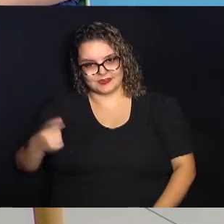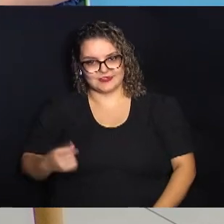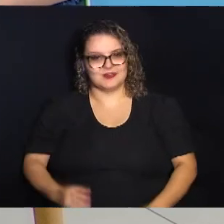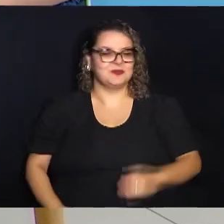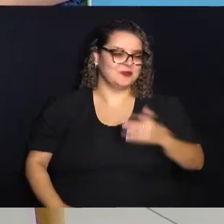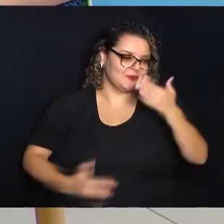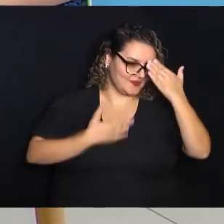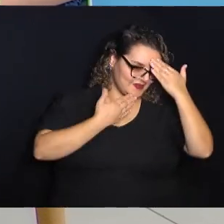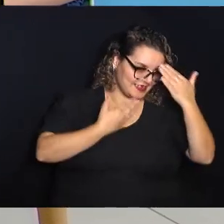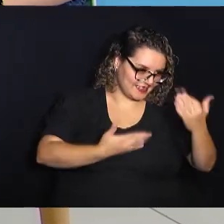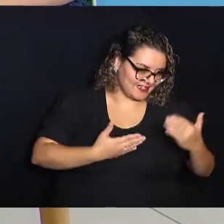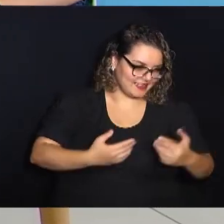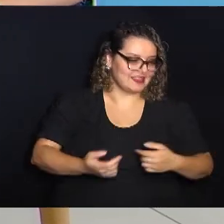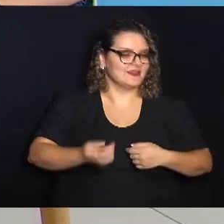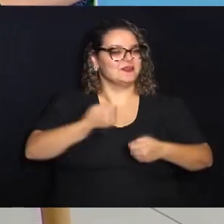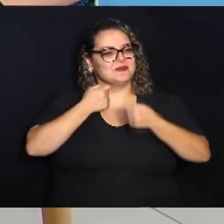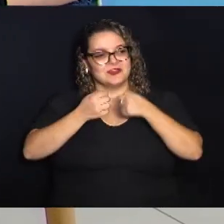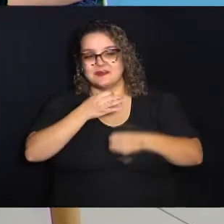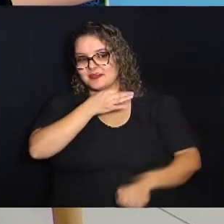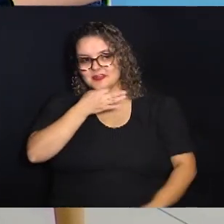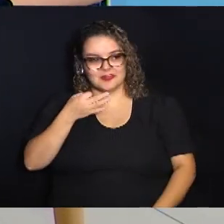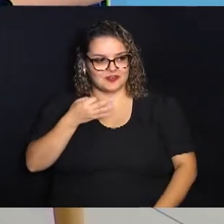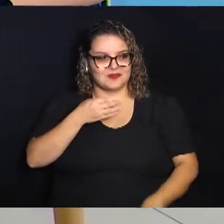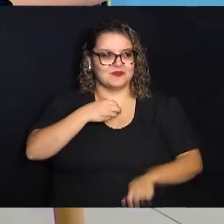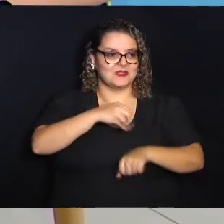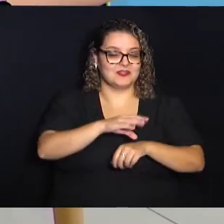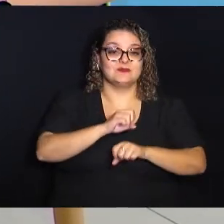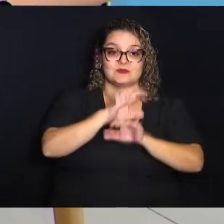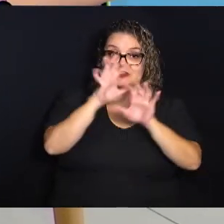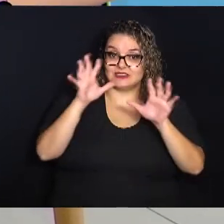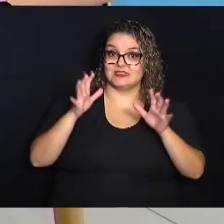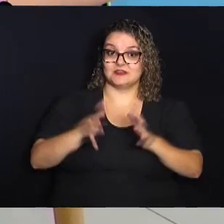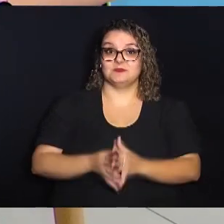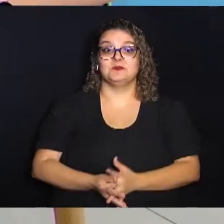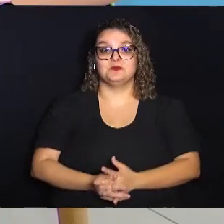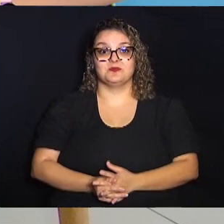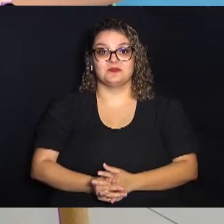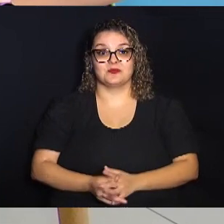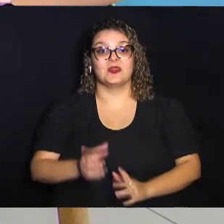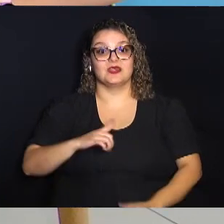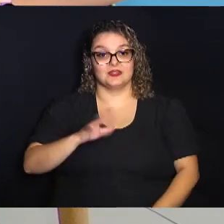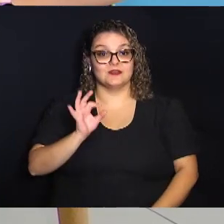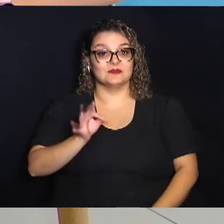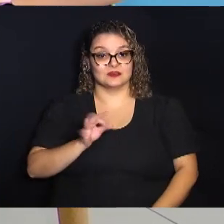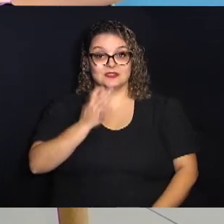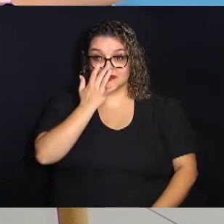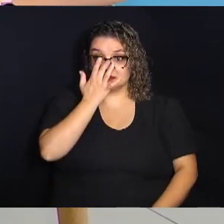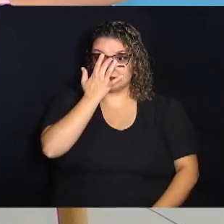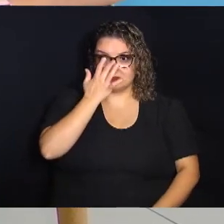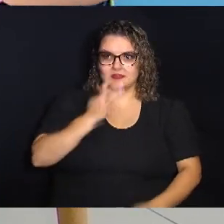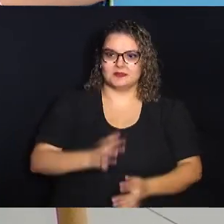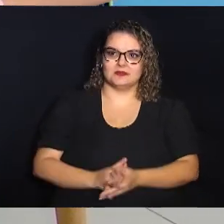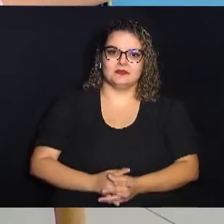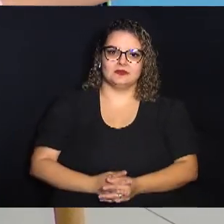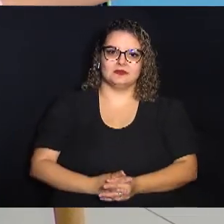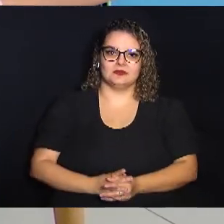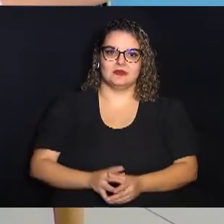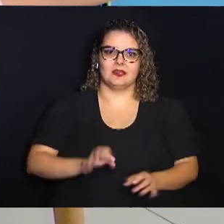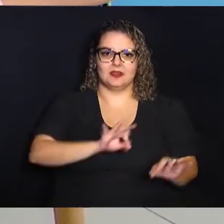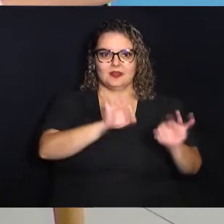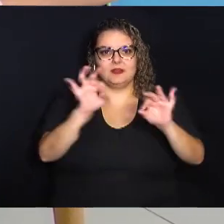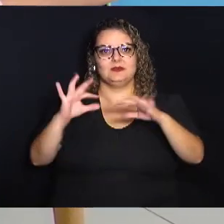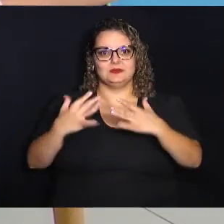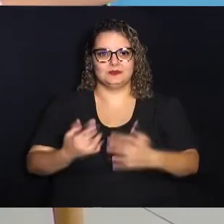no dia seguinte. Valeu, Natália, muito obrigado pela entrevista, foi ótima, super esclarecedora, tenho certeza que muita